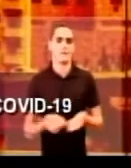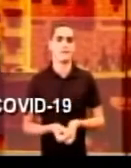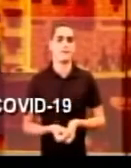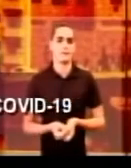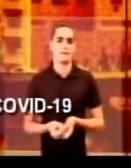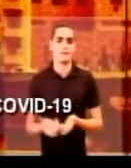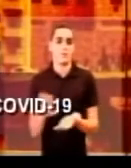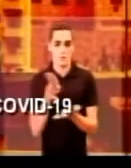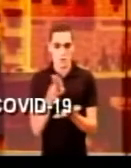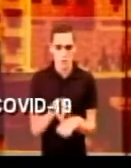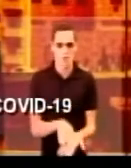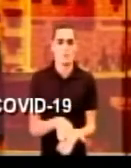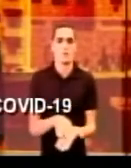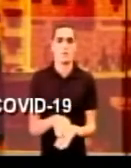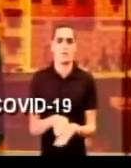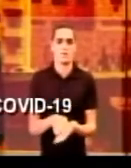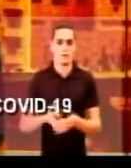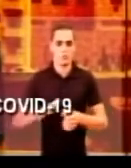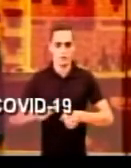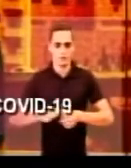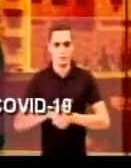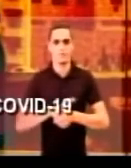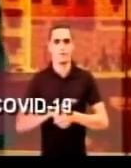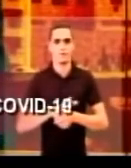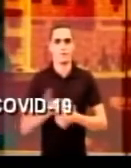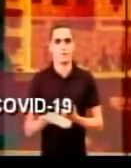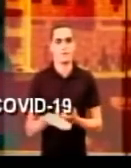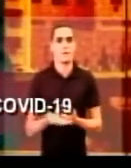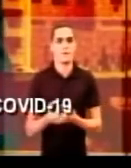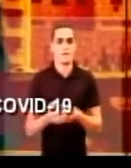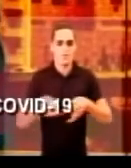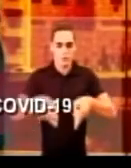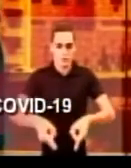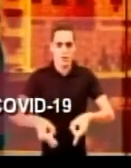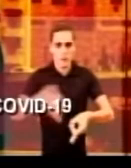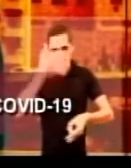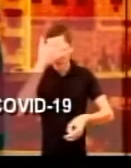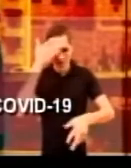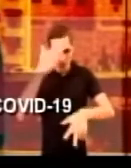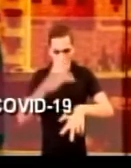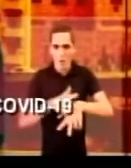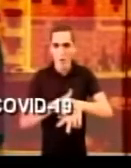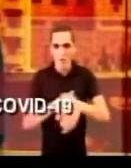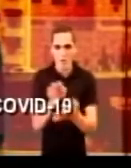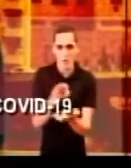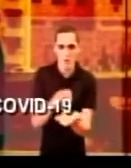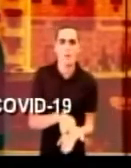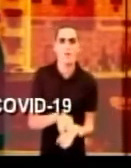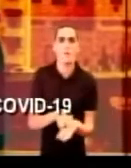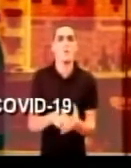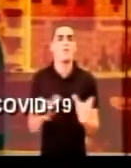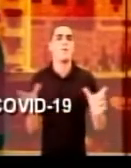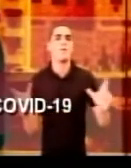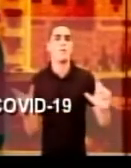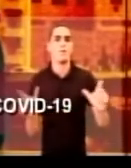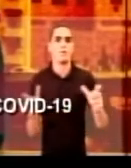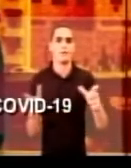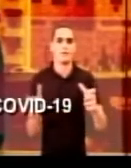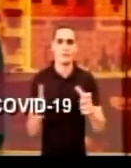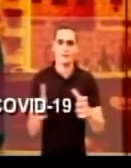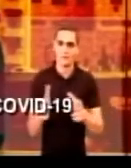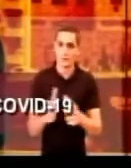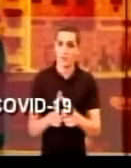Porque quem tomar vai ter uma gripe leve ou uma gripe muito leve, e aqueles